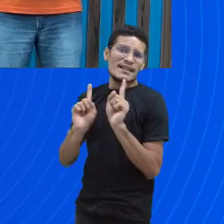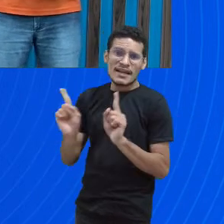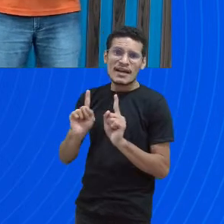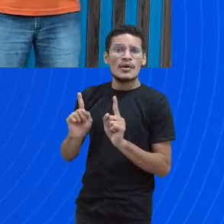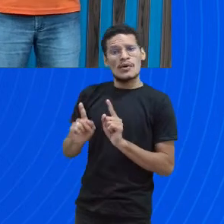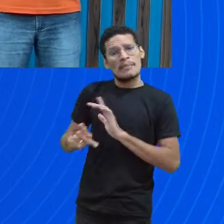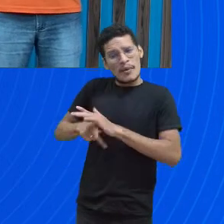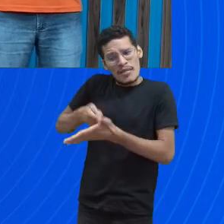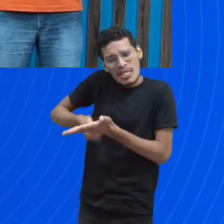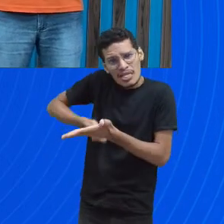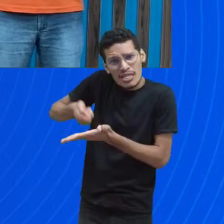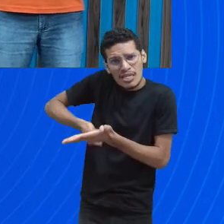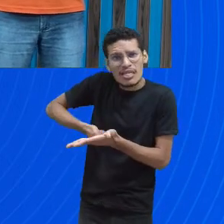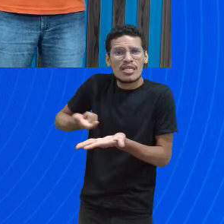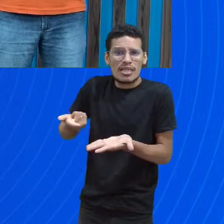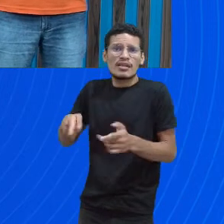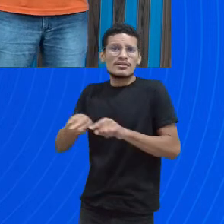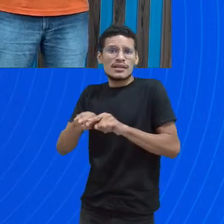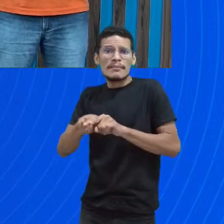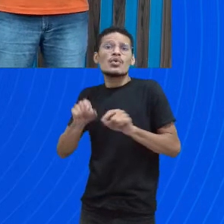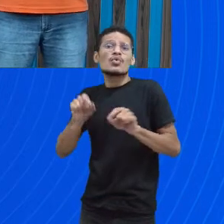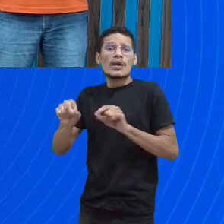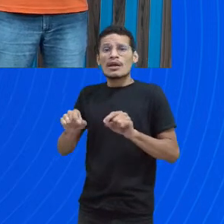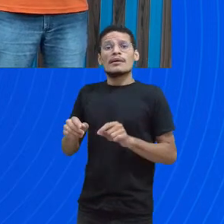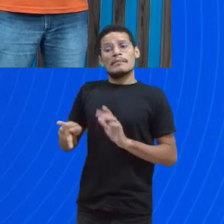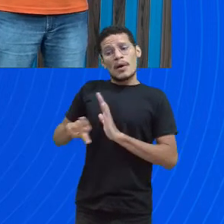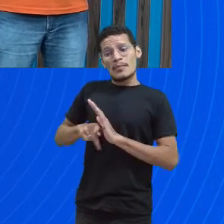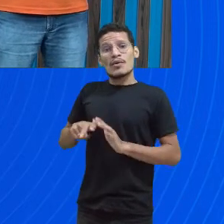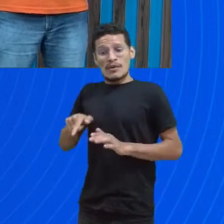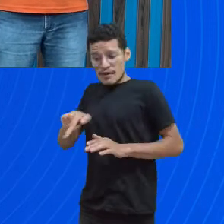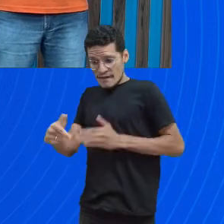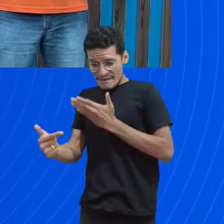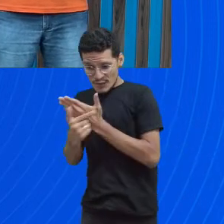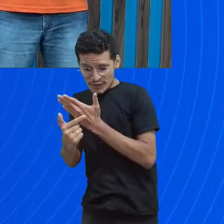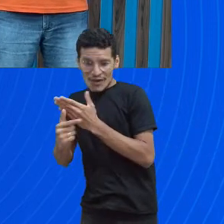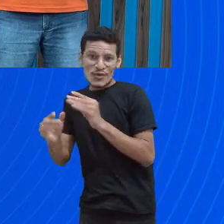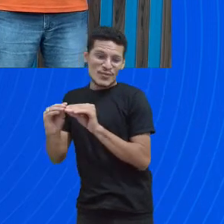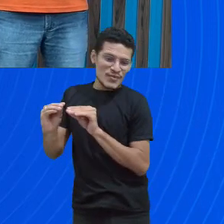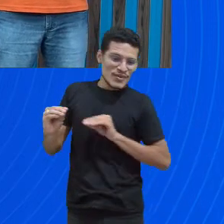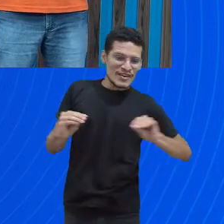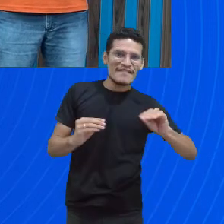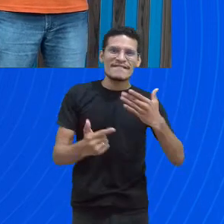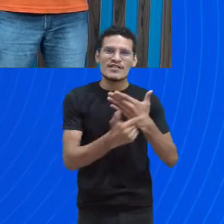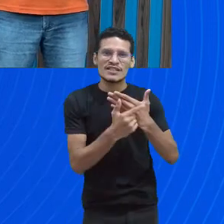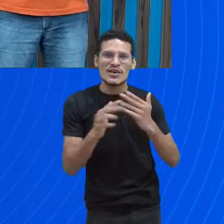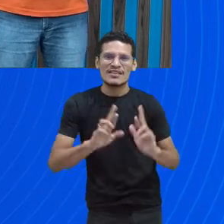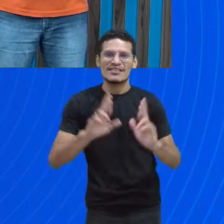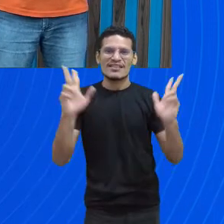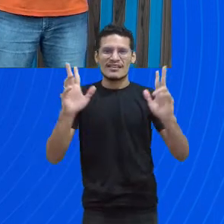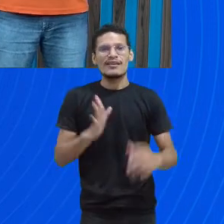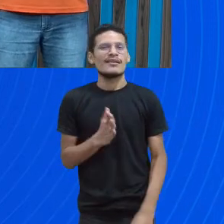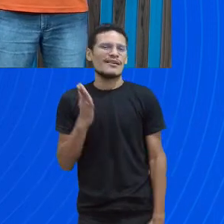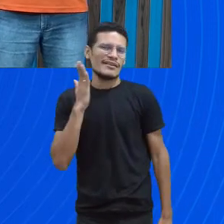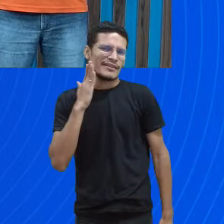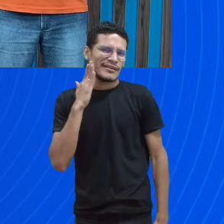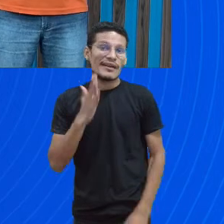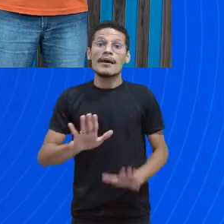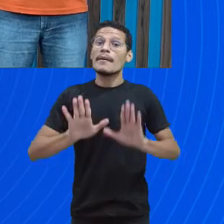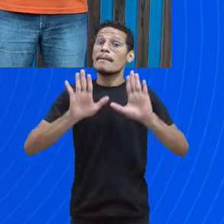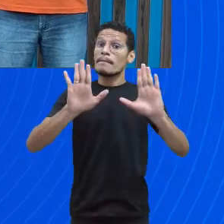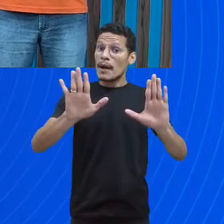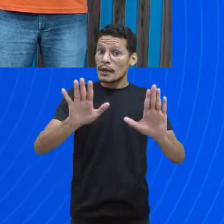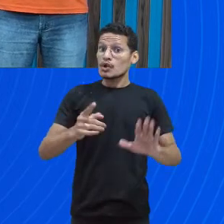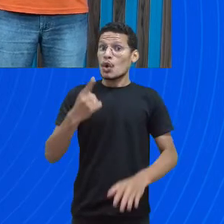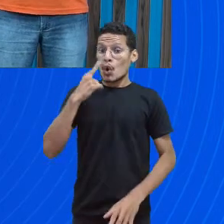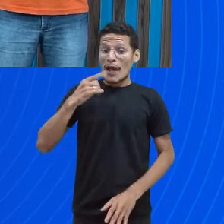própria exploração, ou de desvio do trabalho, enfim. Então, para evitar